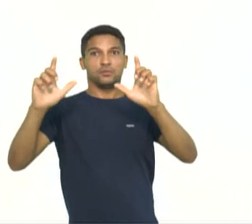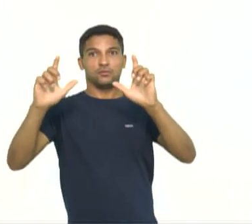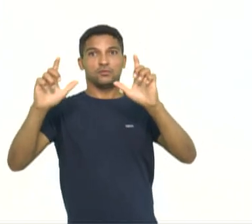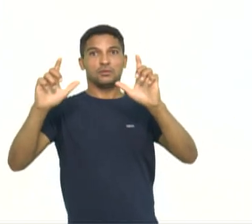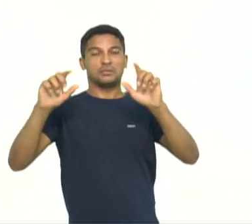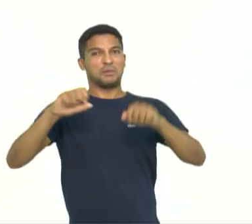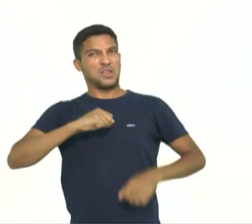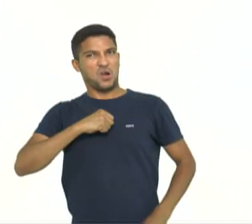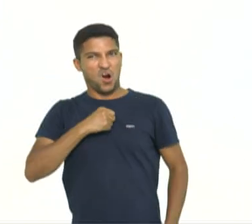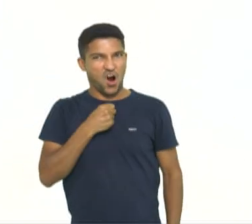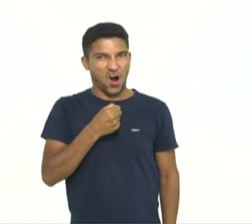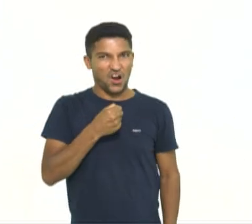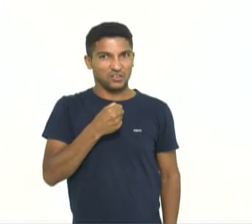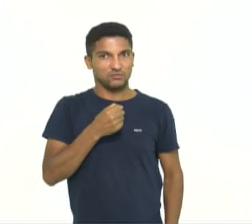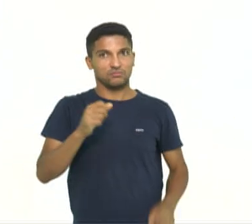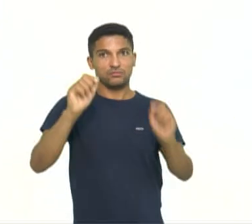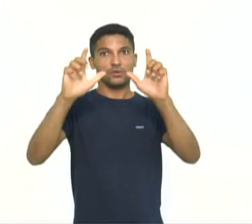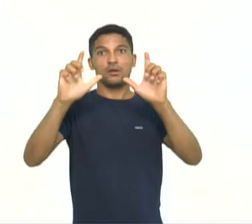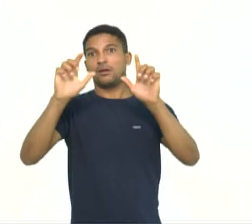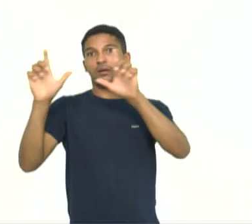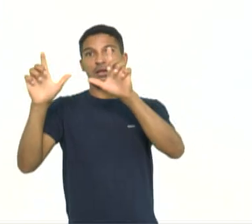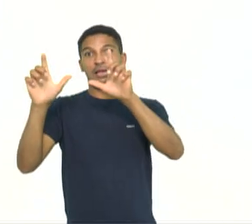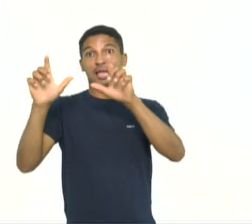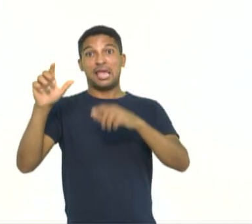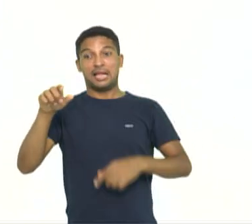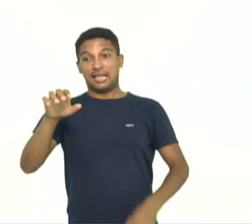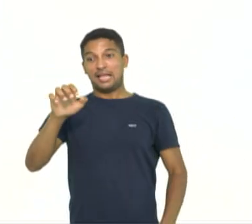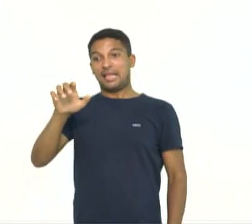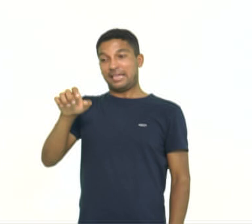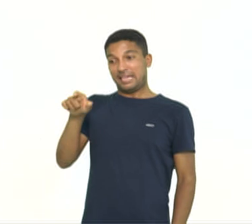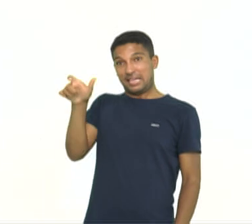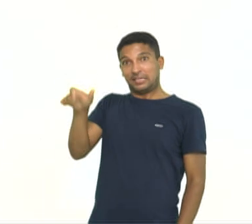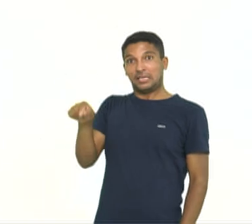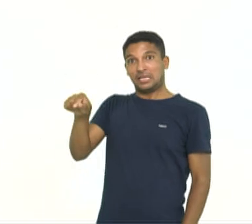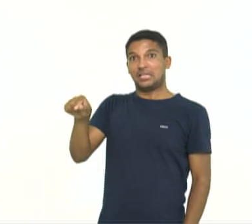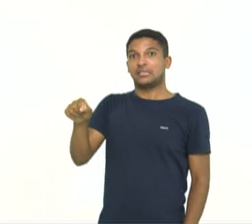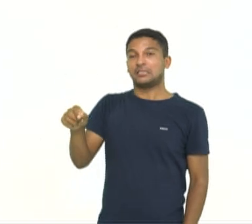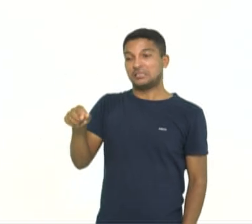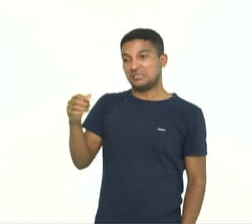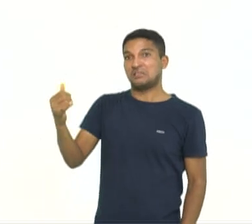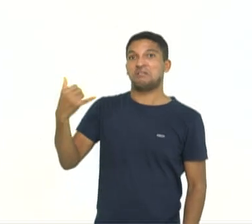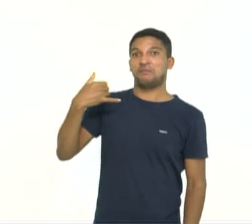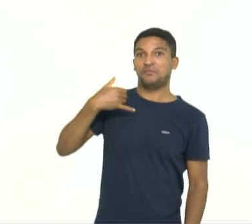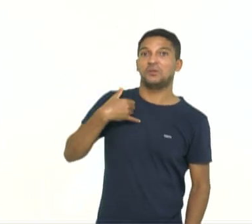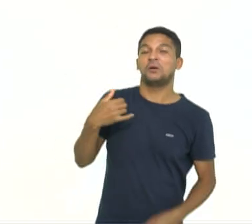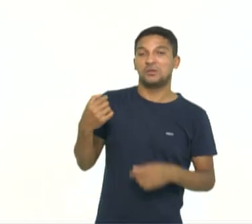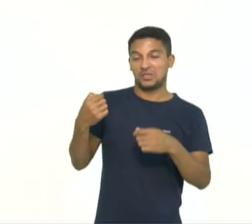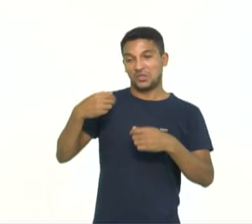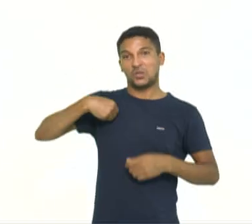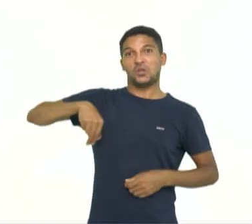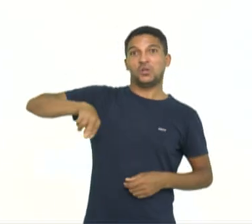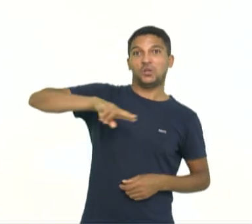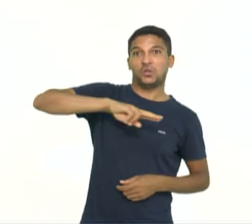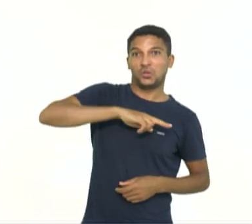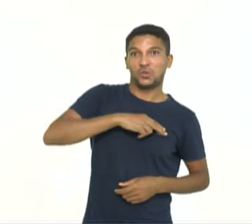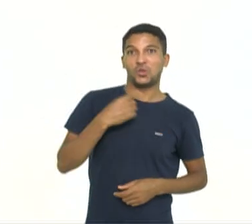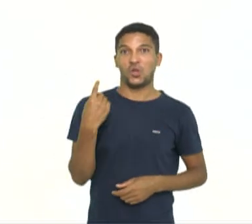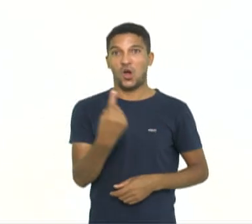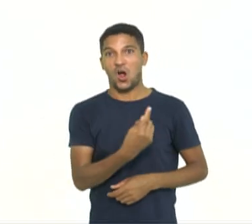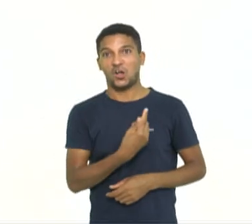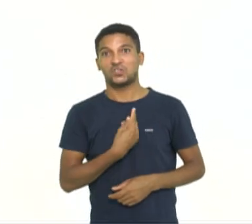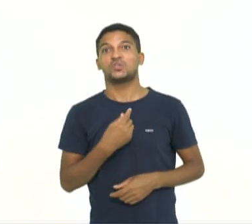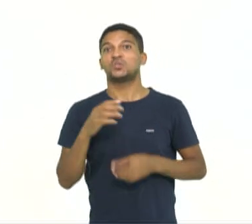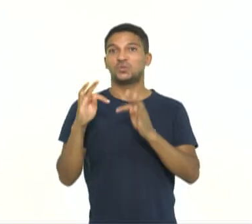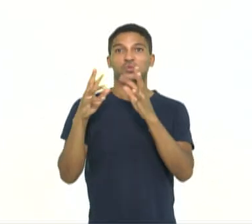sindética aditiva está no último quadrinho. Que conjunção é essa? E, soma as ideias, né?